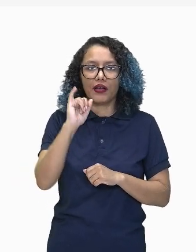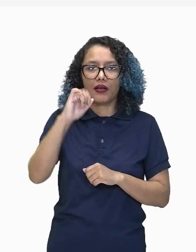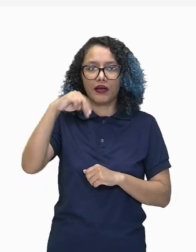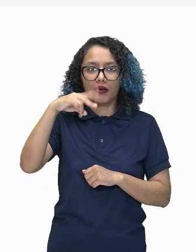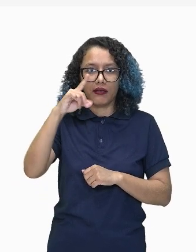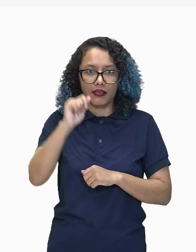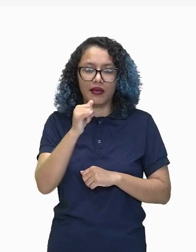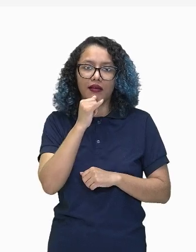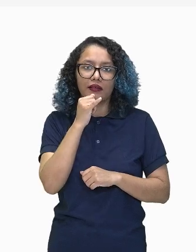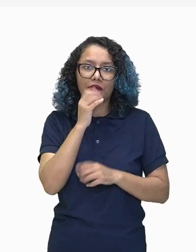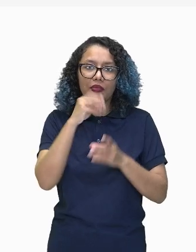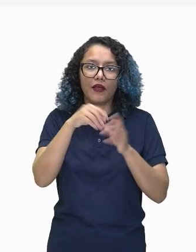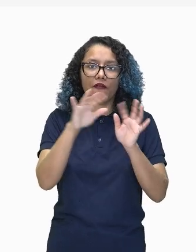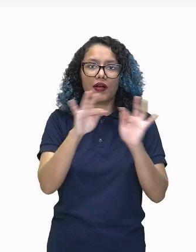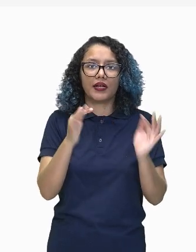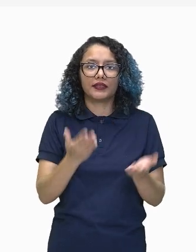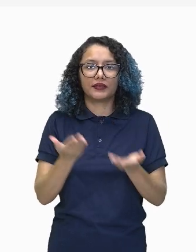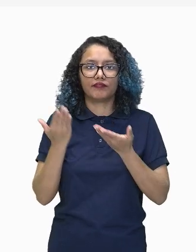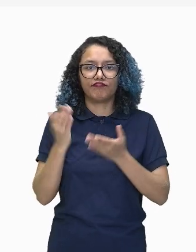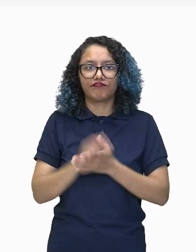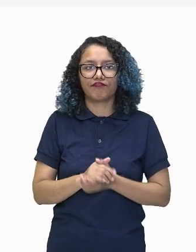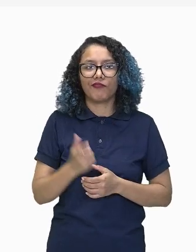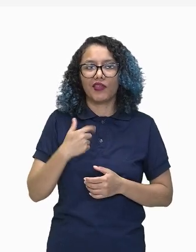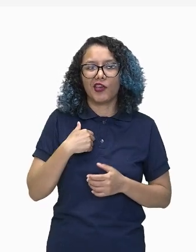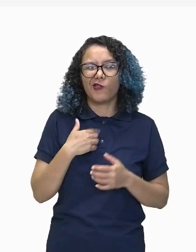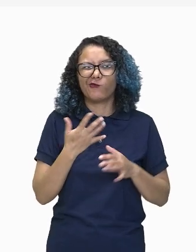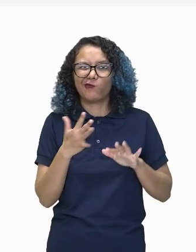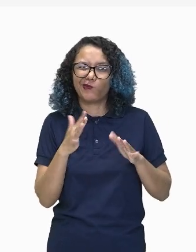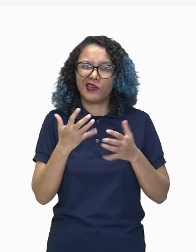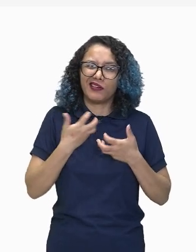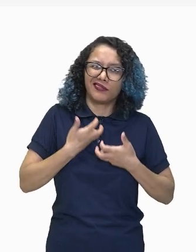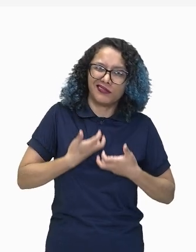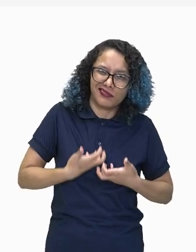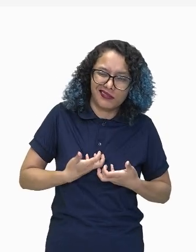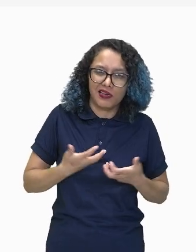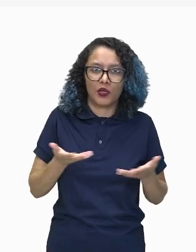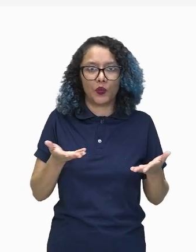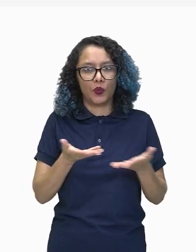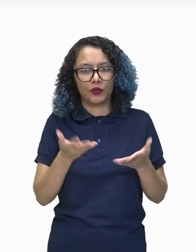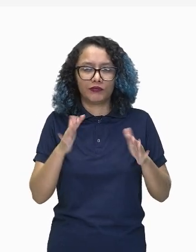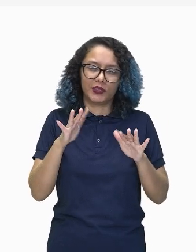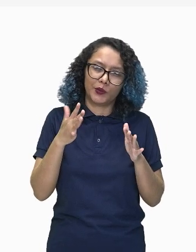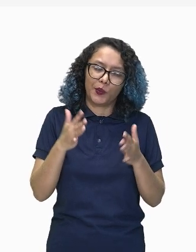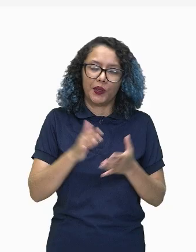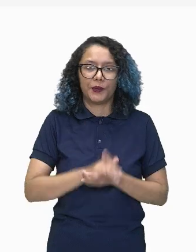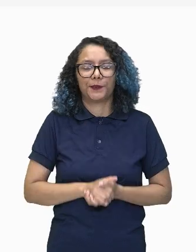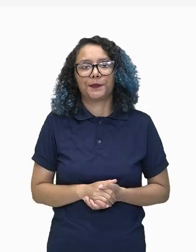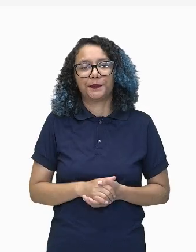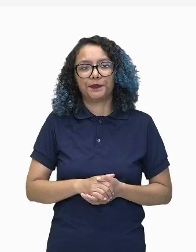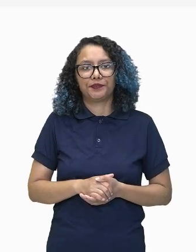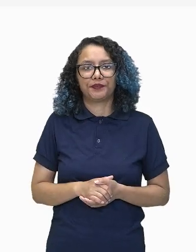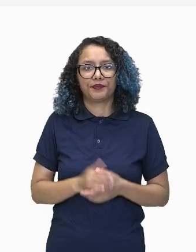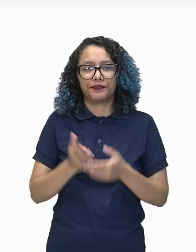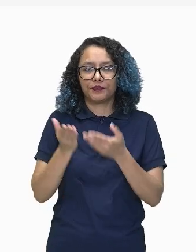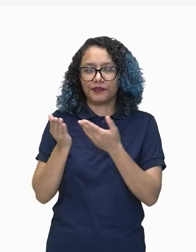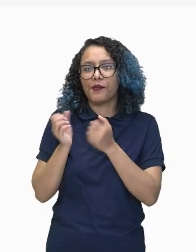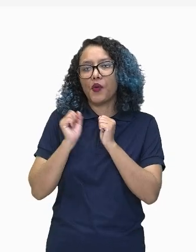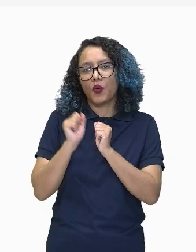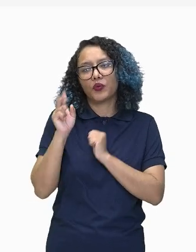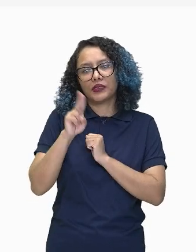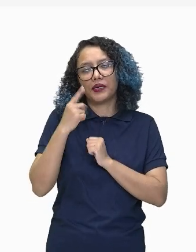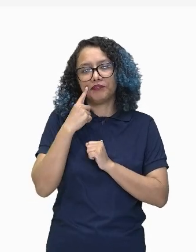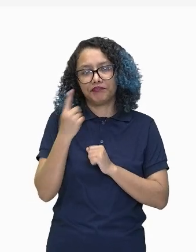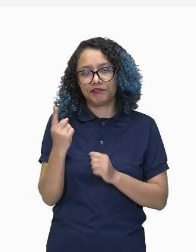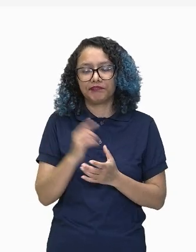I'm kind of tired today. Eu estou meio cansado hoje, estou mais ou menos cansado hoje. I'm kind of tired